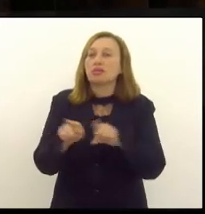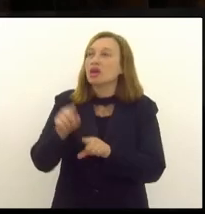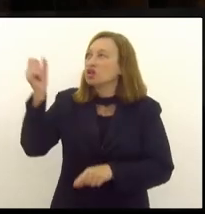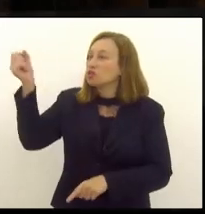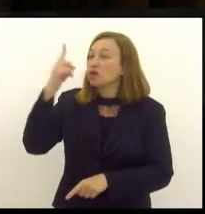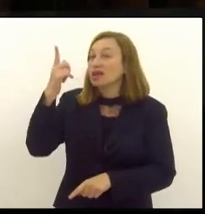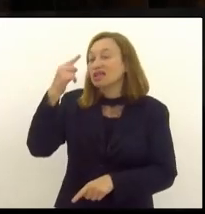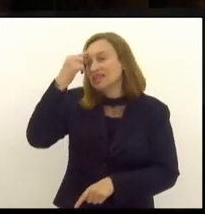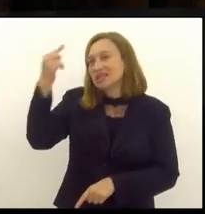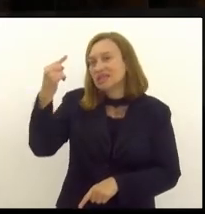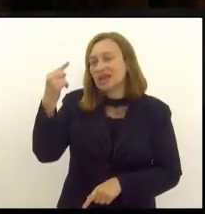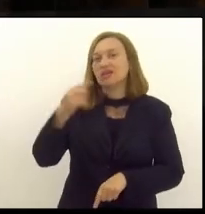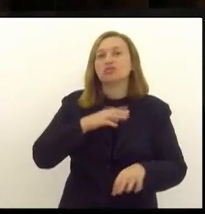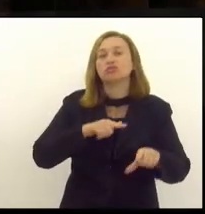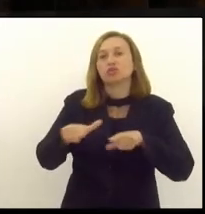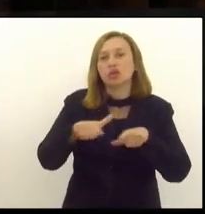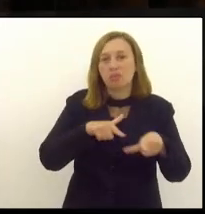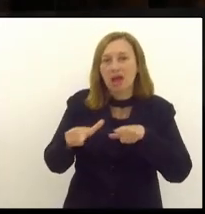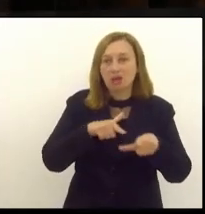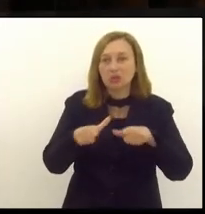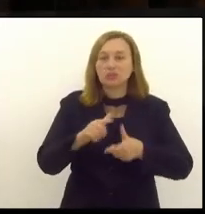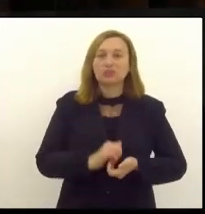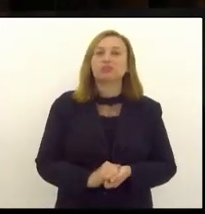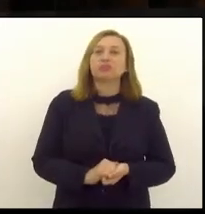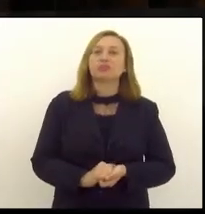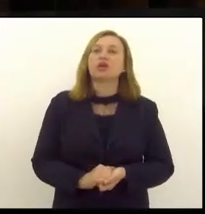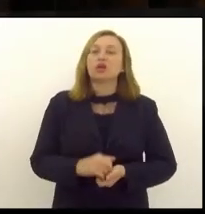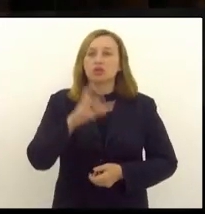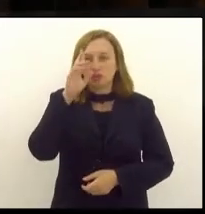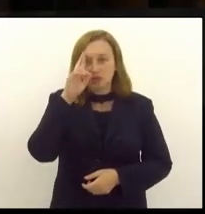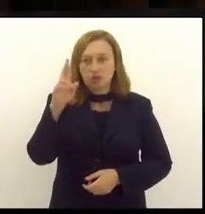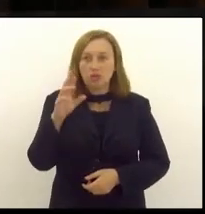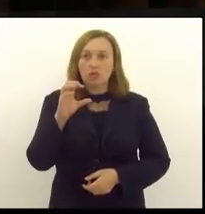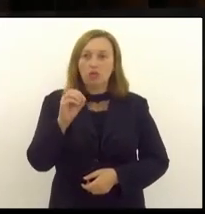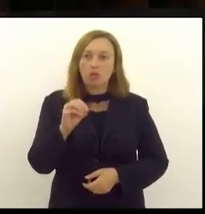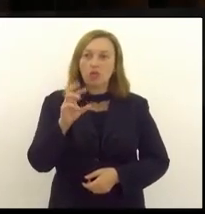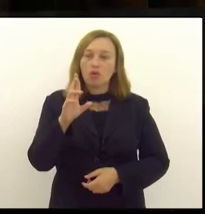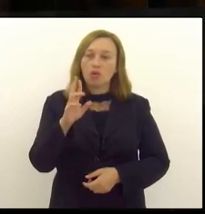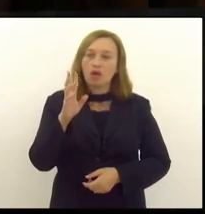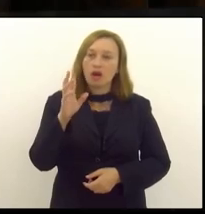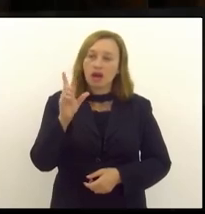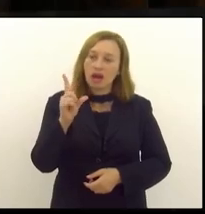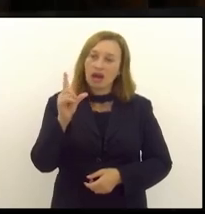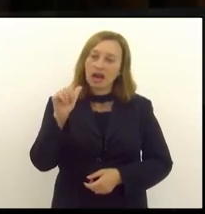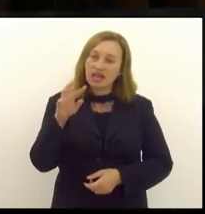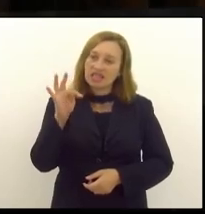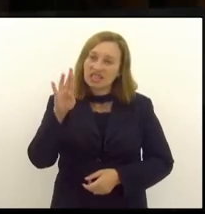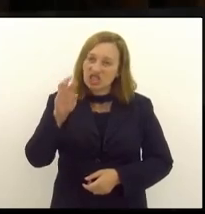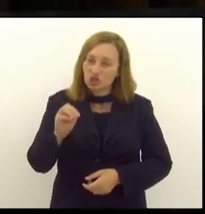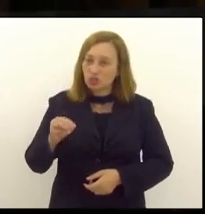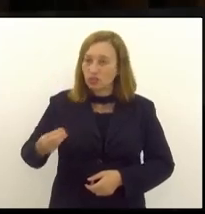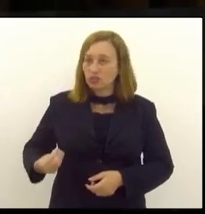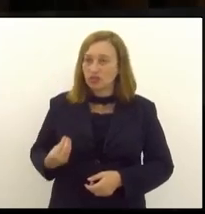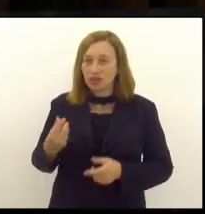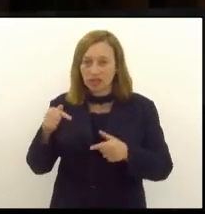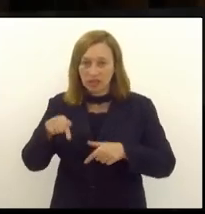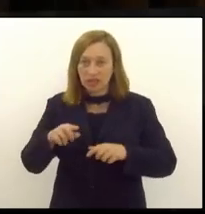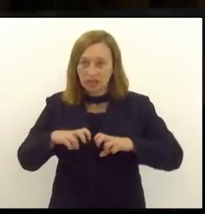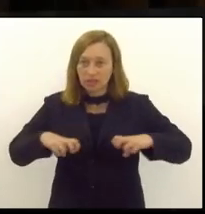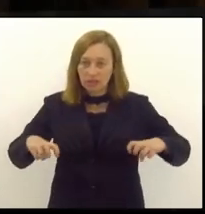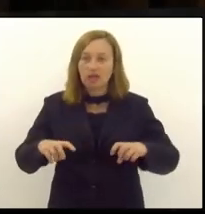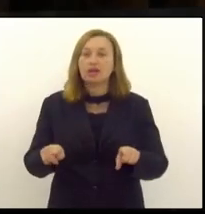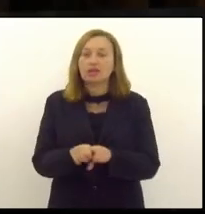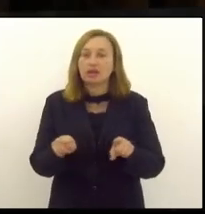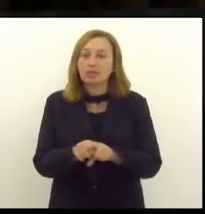nas ideias e no trabalho do senhor Orlandino dos Santos, que está aqui na mesa, e com o apoio da